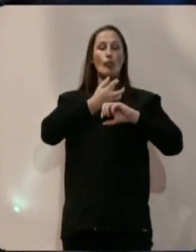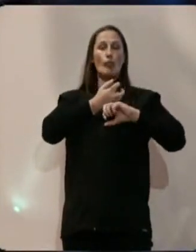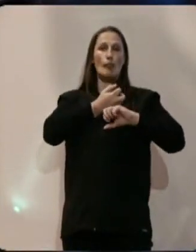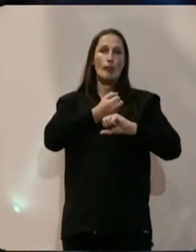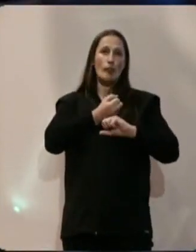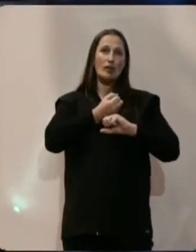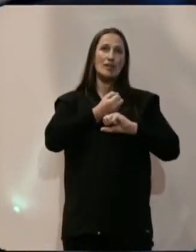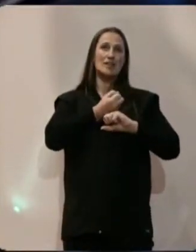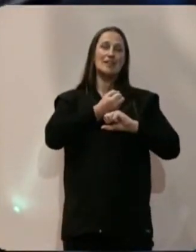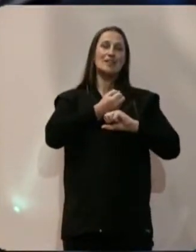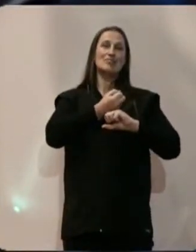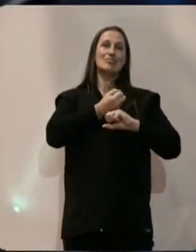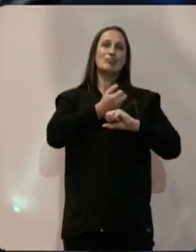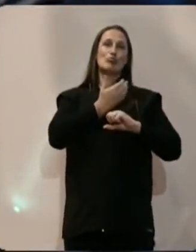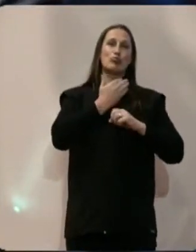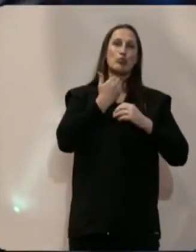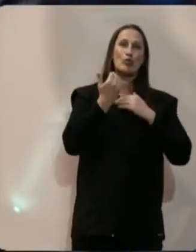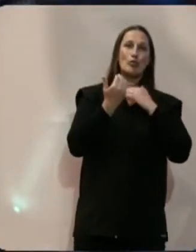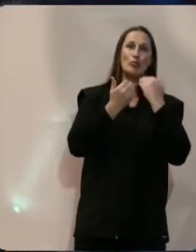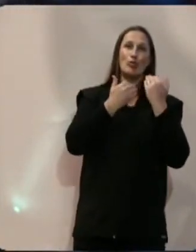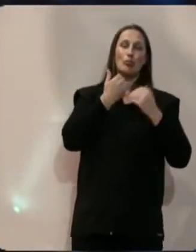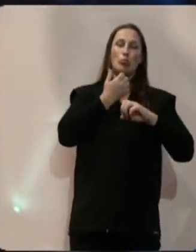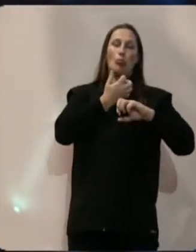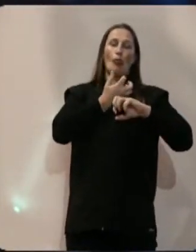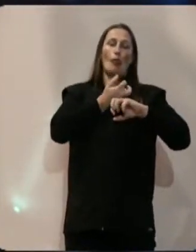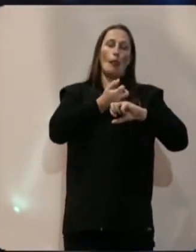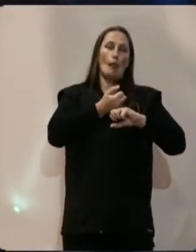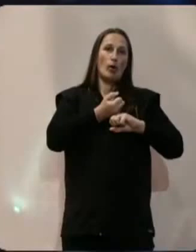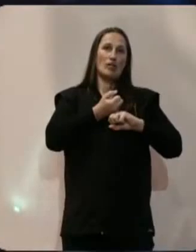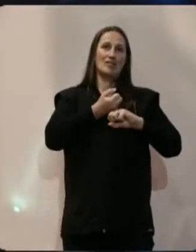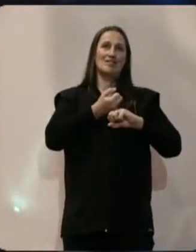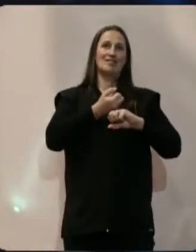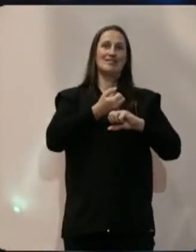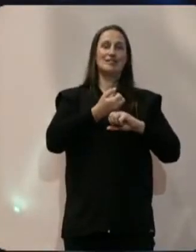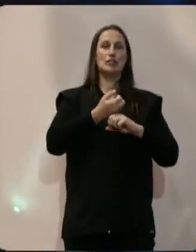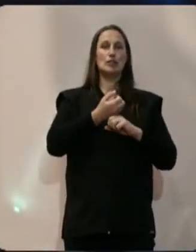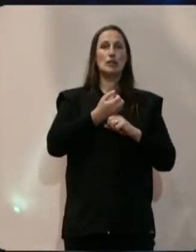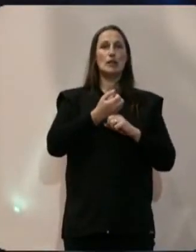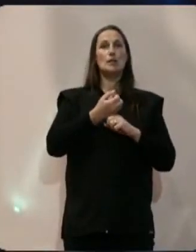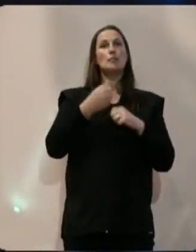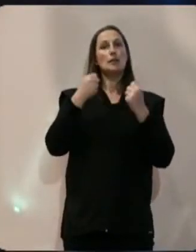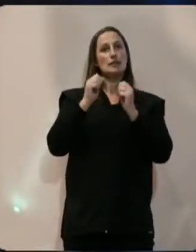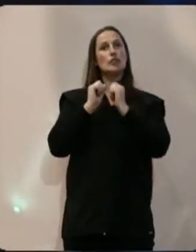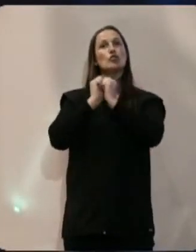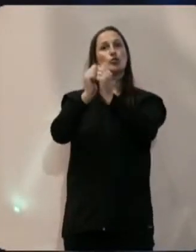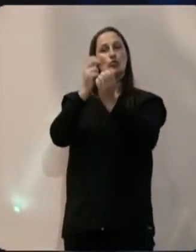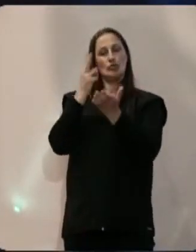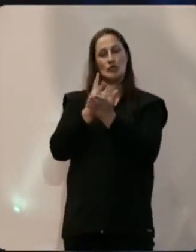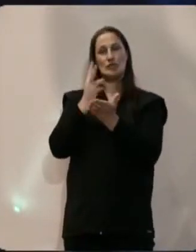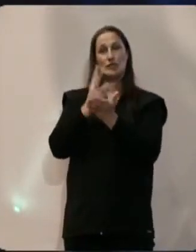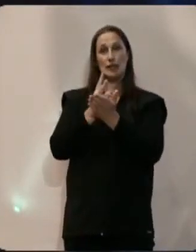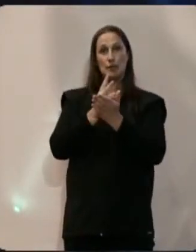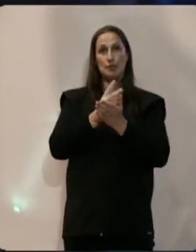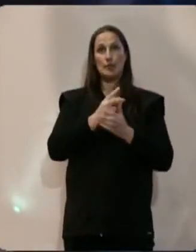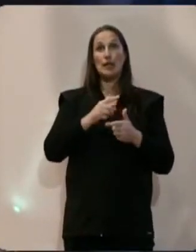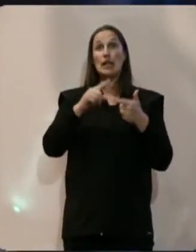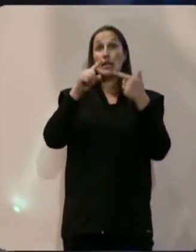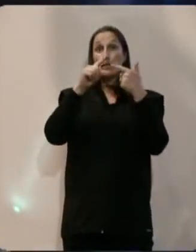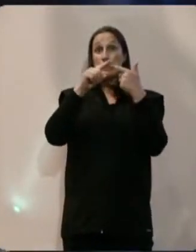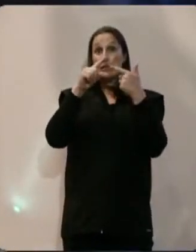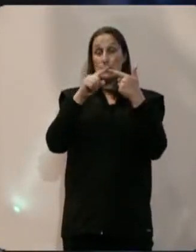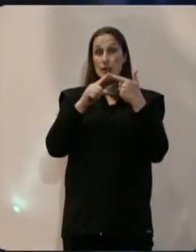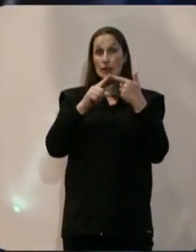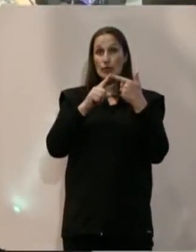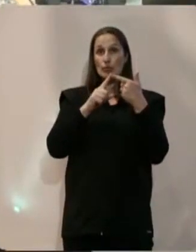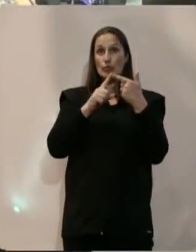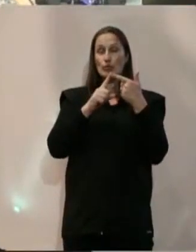dentro. Por isso permanecer em Jesus é essencial. Segunda pergunta que nós fizemos para esse texto na semana passada